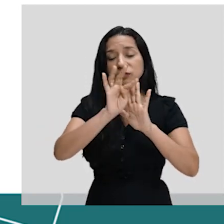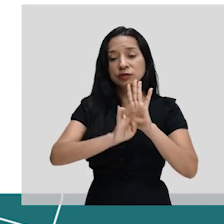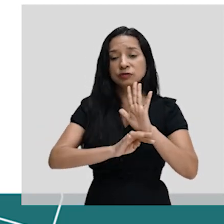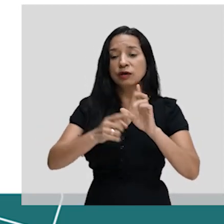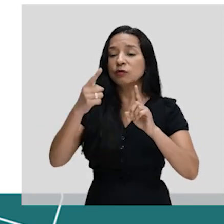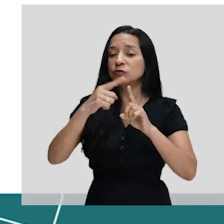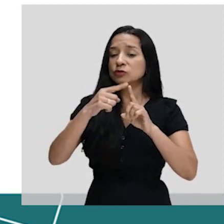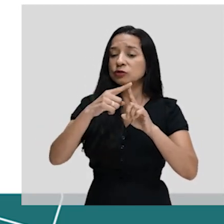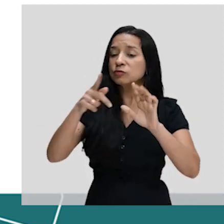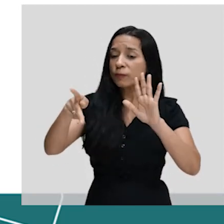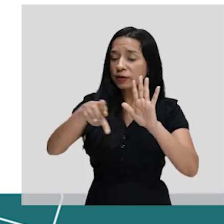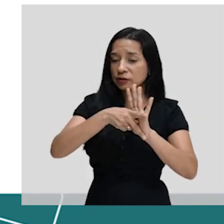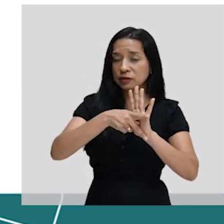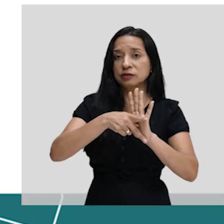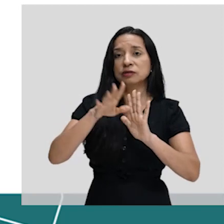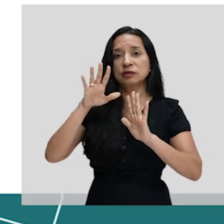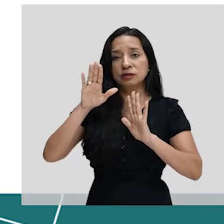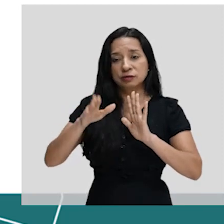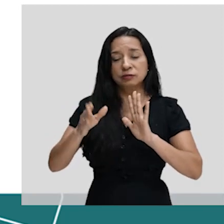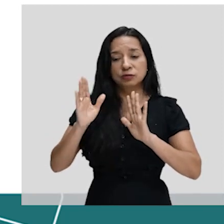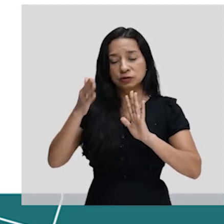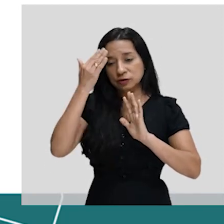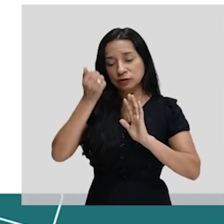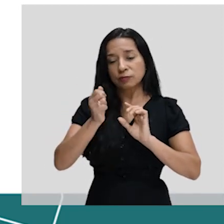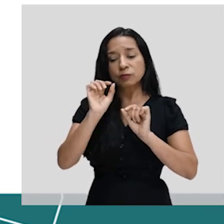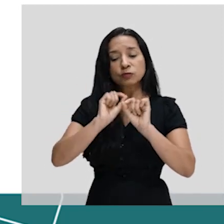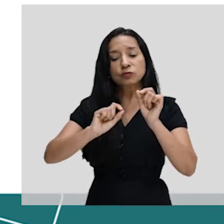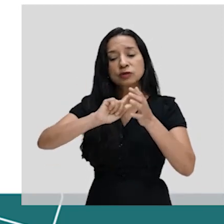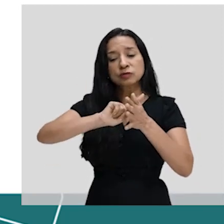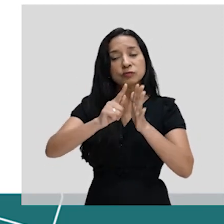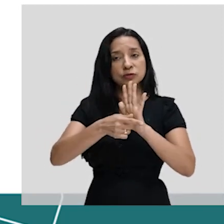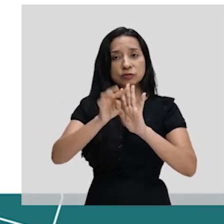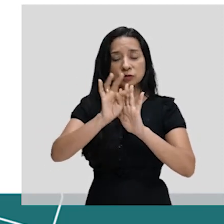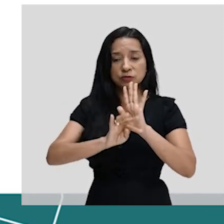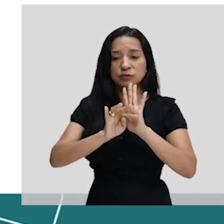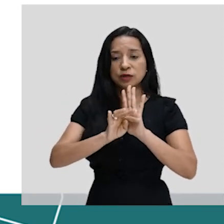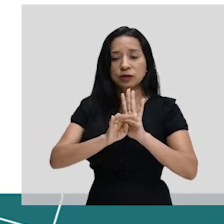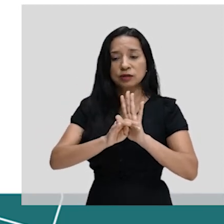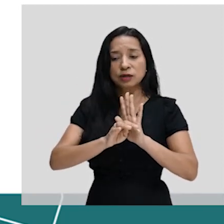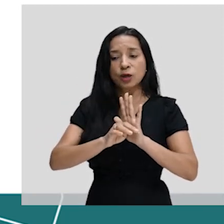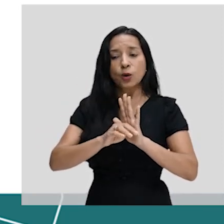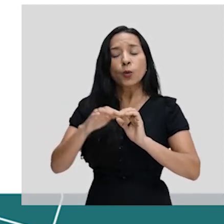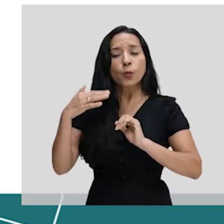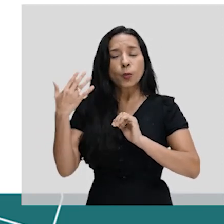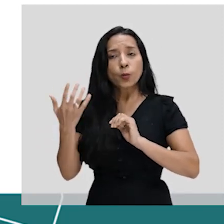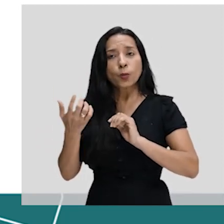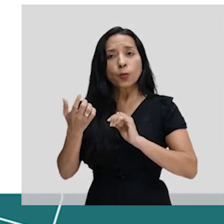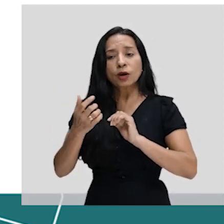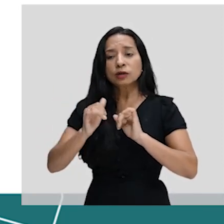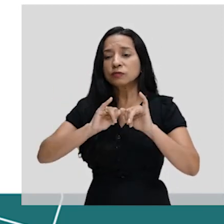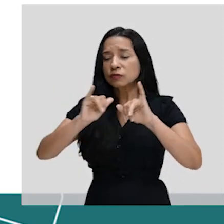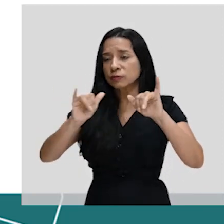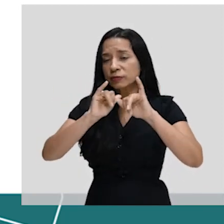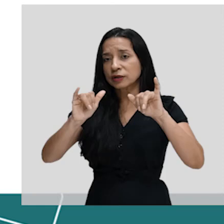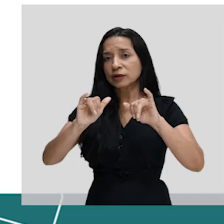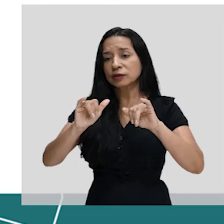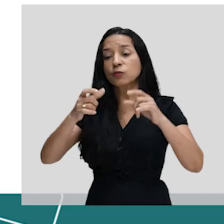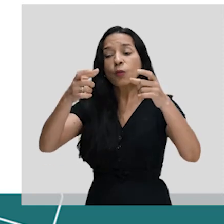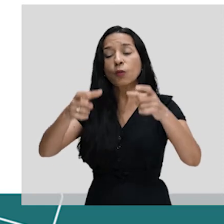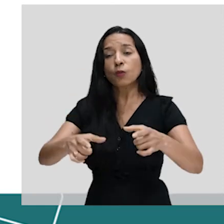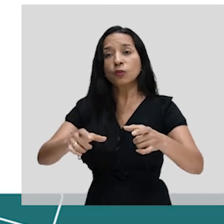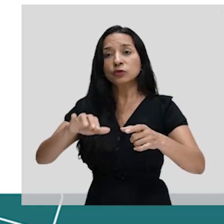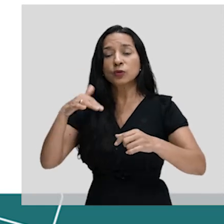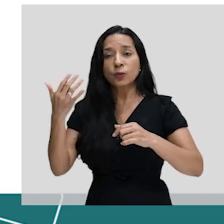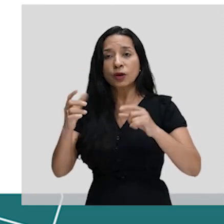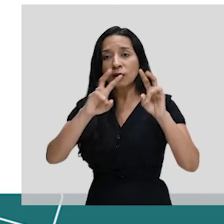de gênero pertence, nós já sabemos o que são gêneros textuais. Quando ele foi publicado, onde, qual é o tema daquela